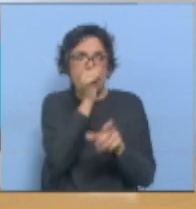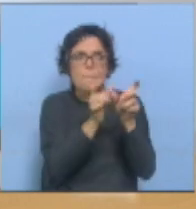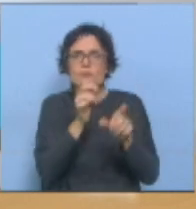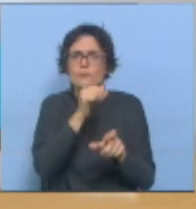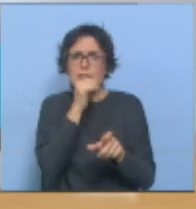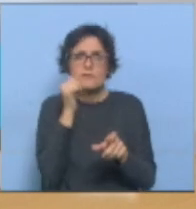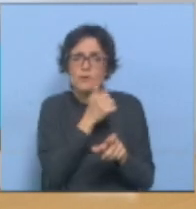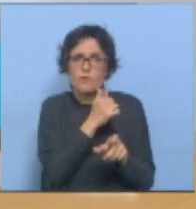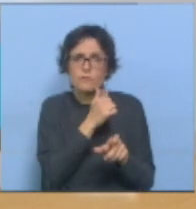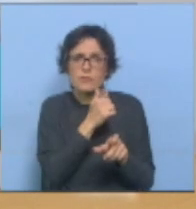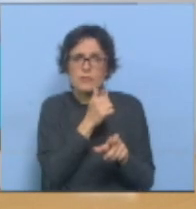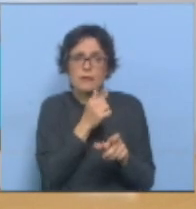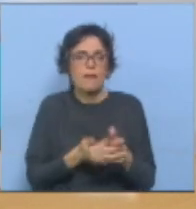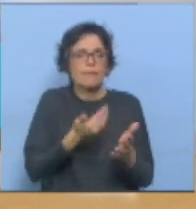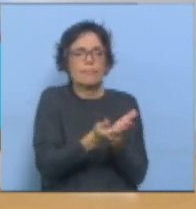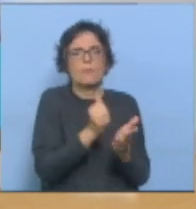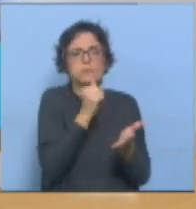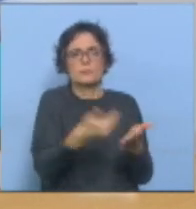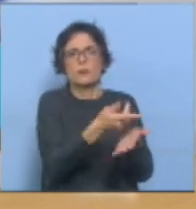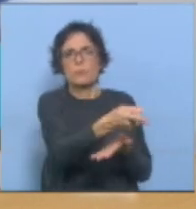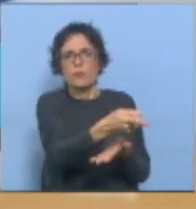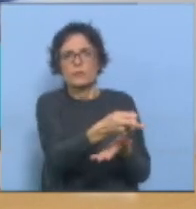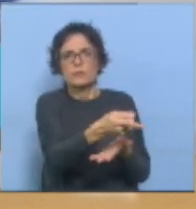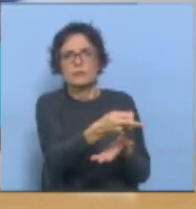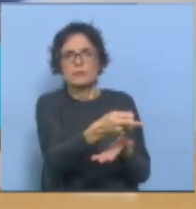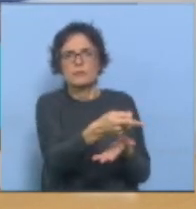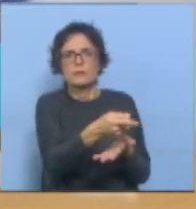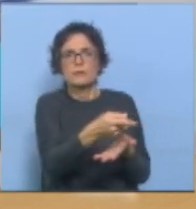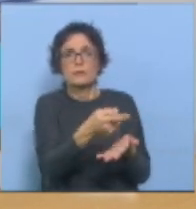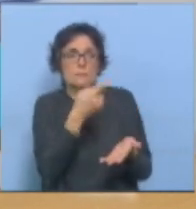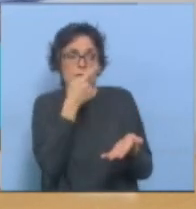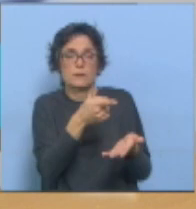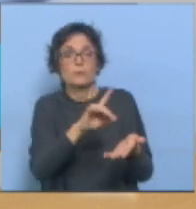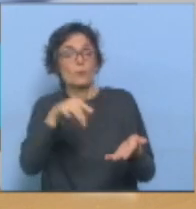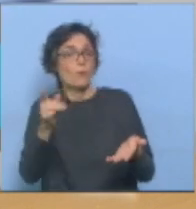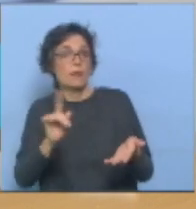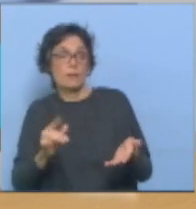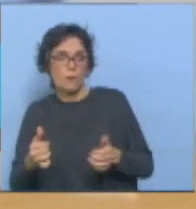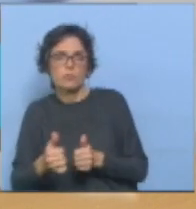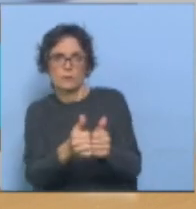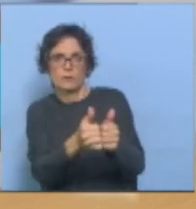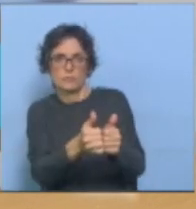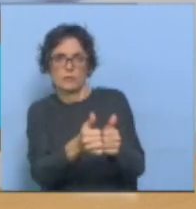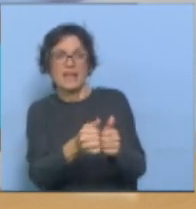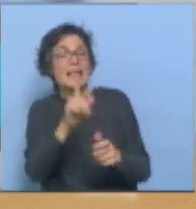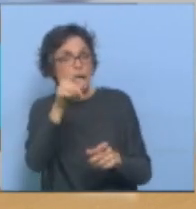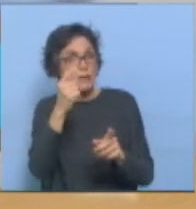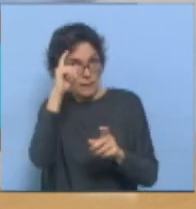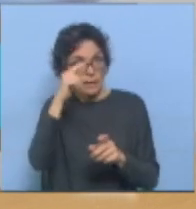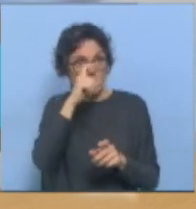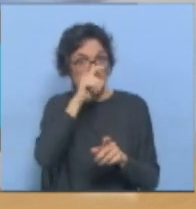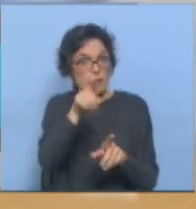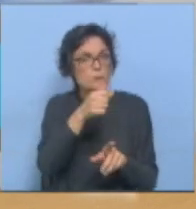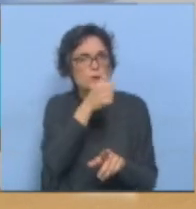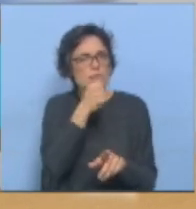em vez de serem acompanhados nesse sofrimento, e o sofrimento maior é a solidão e o desespero, não é a dor física, para a dor física há